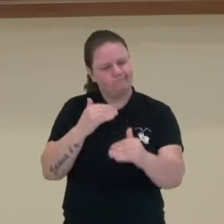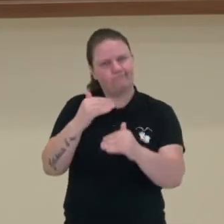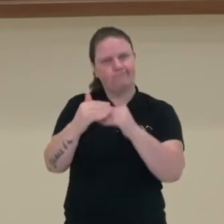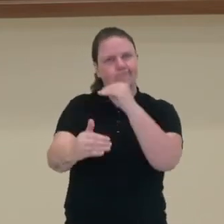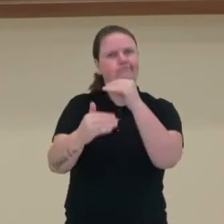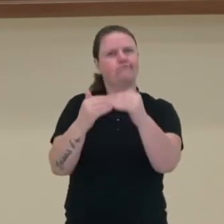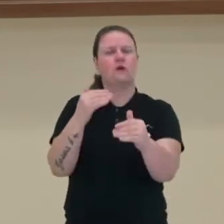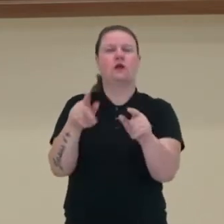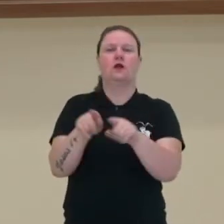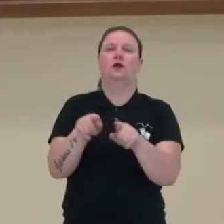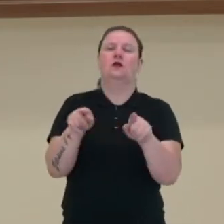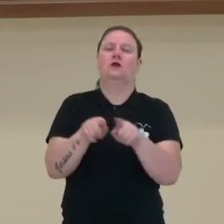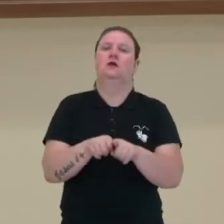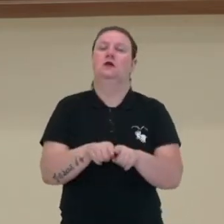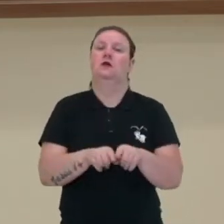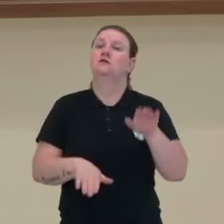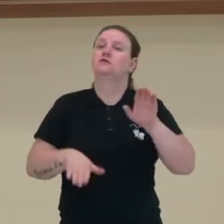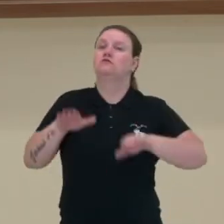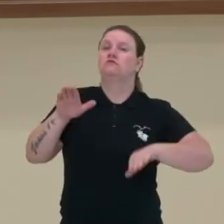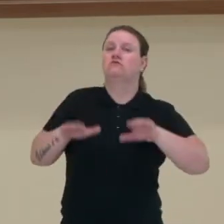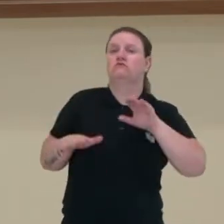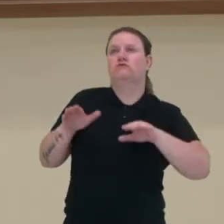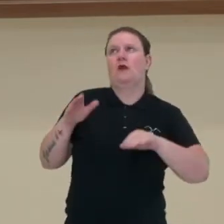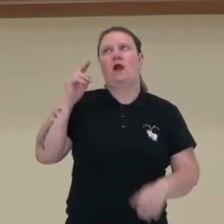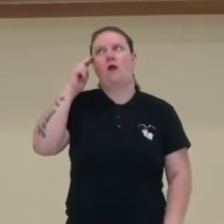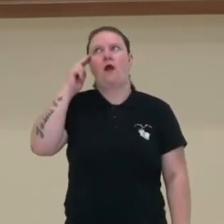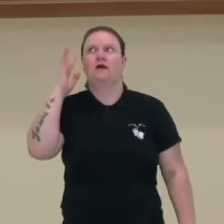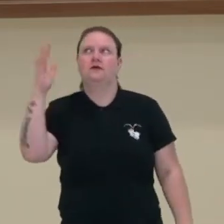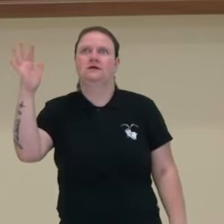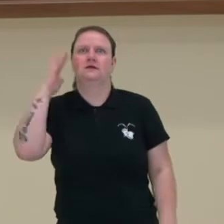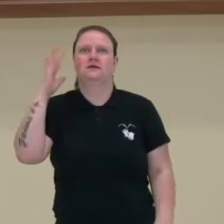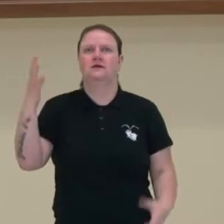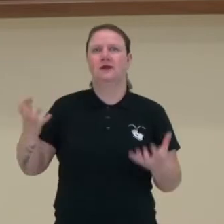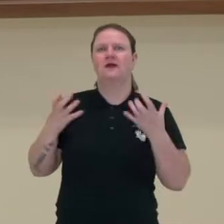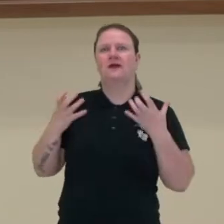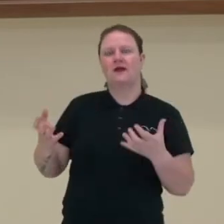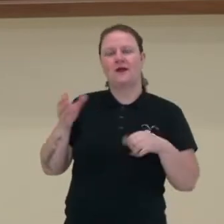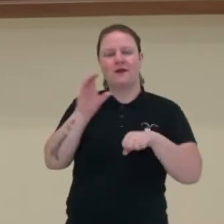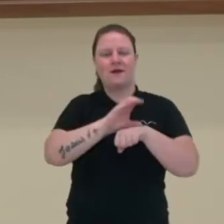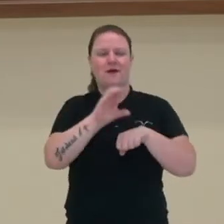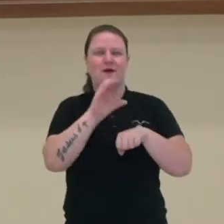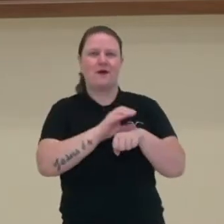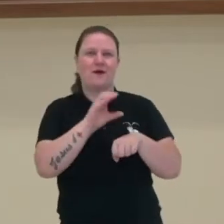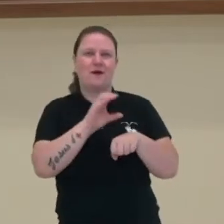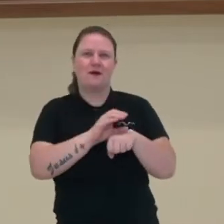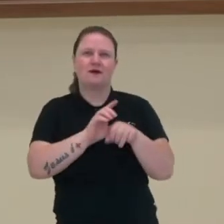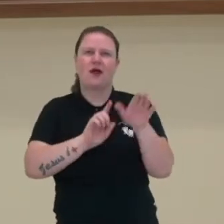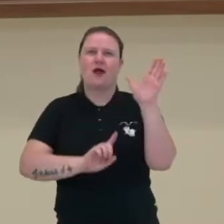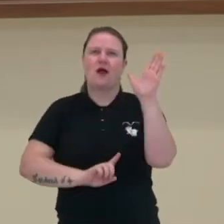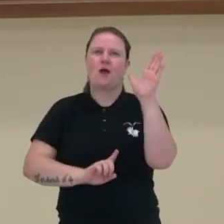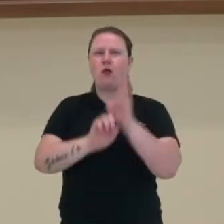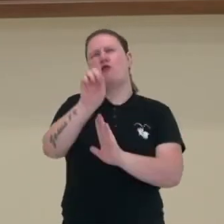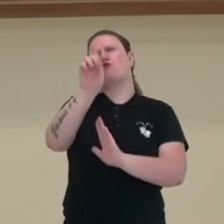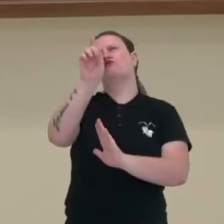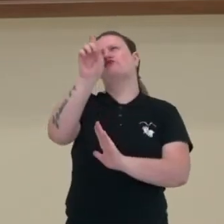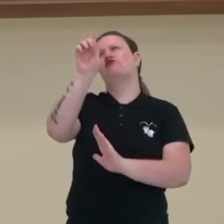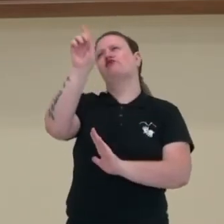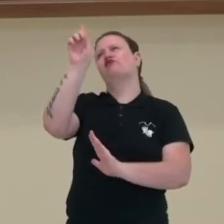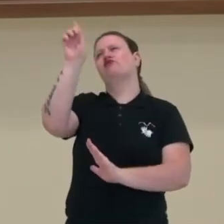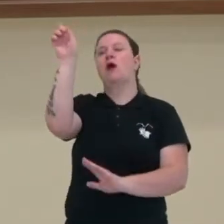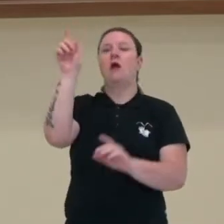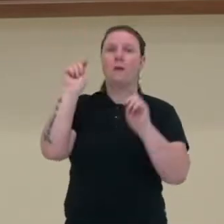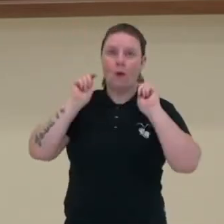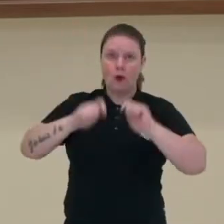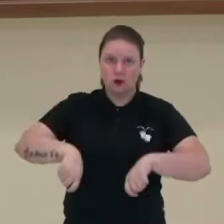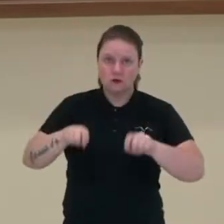para frente, não é? Porque às vezes a gente até sonha, ah, eu quero fazer um curso de astronauta. Será que é possível agora você fazer